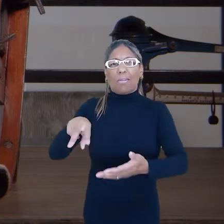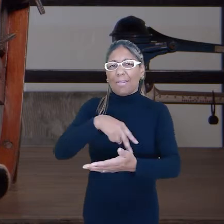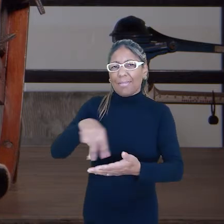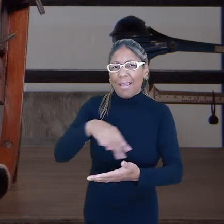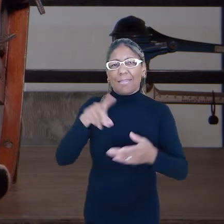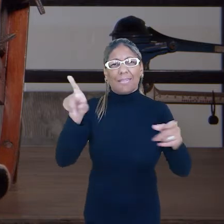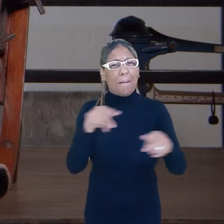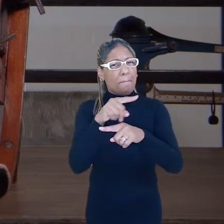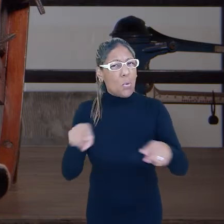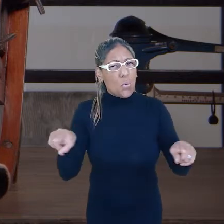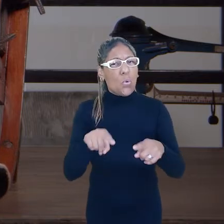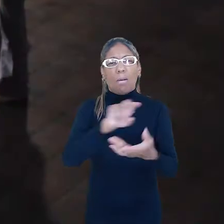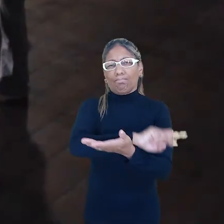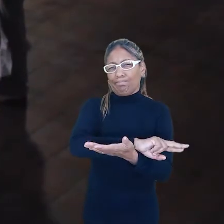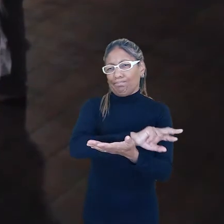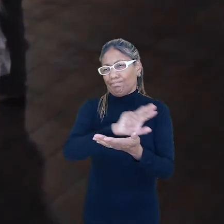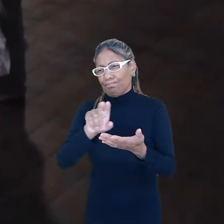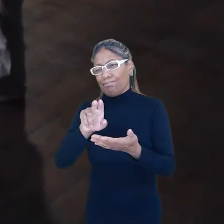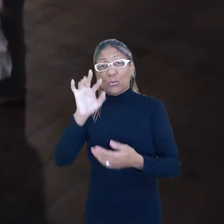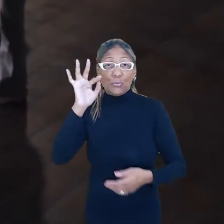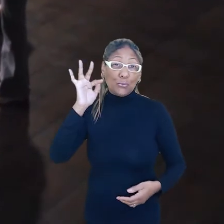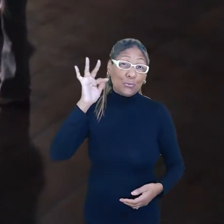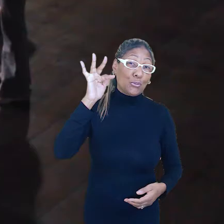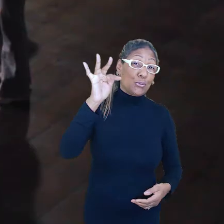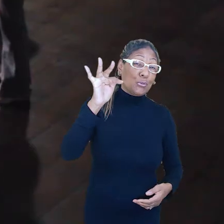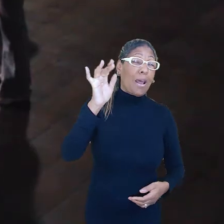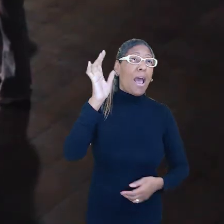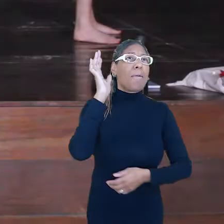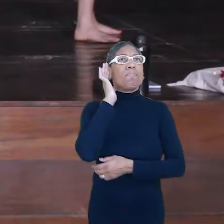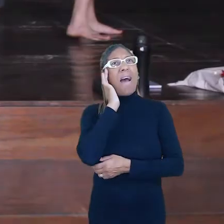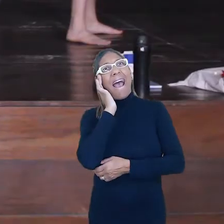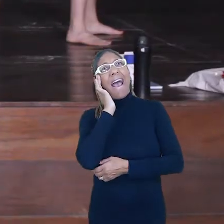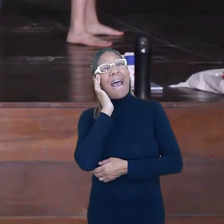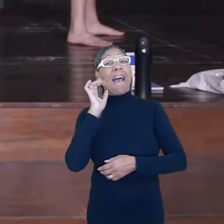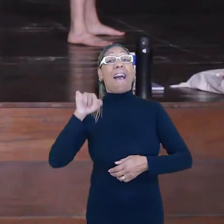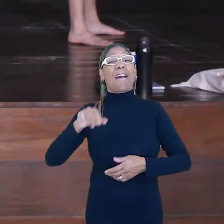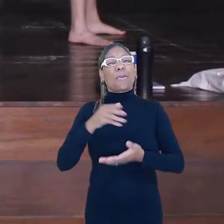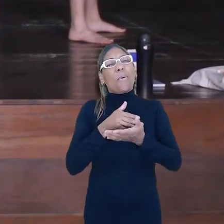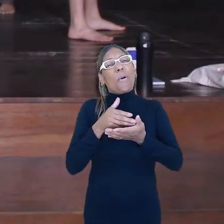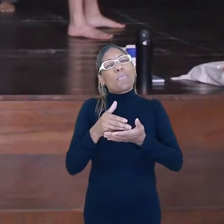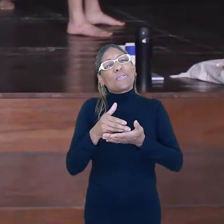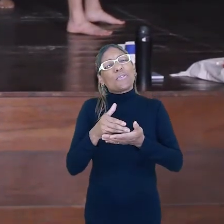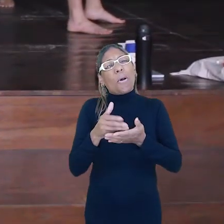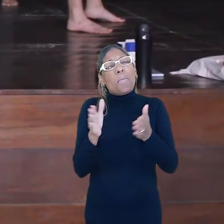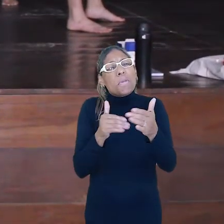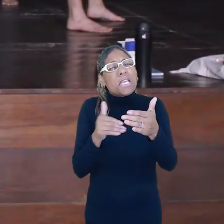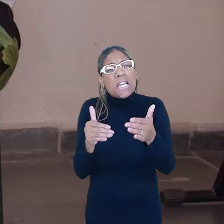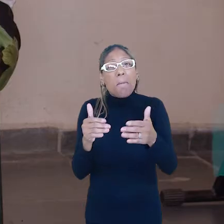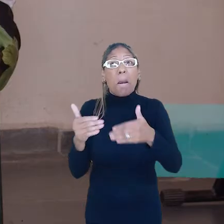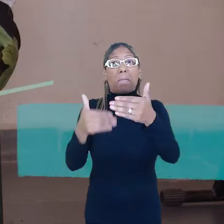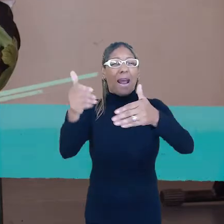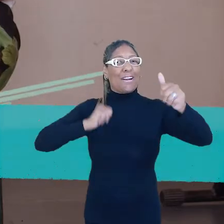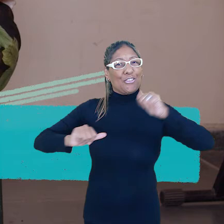de dança, de música. E aí um dia a gente vai ver lá na frente e vai falar assim, poxa, essa pessoa saiu ali do nosso galpãozinho